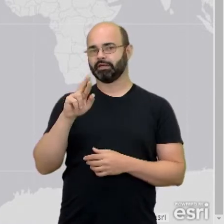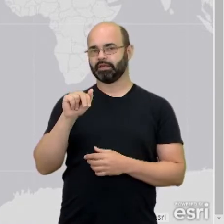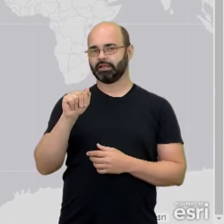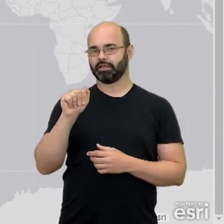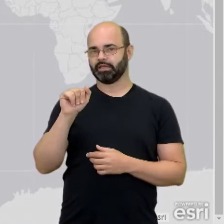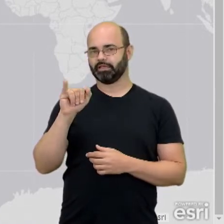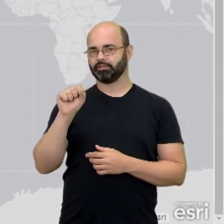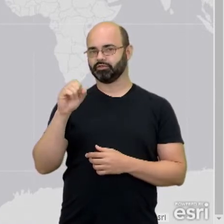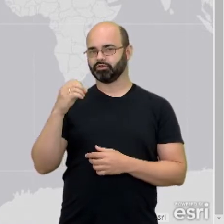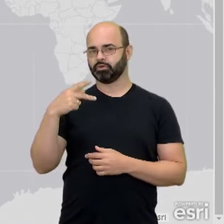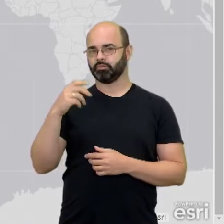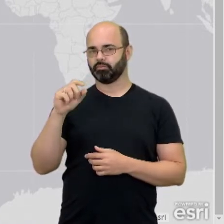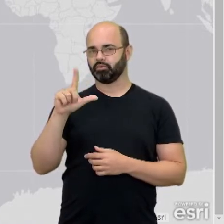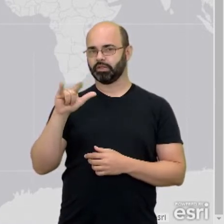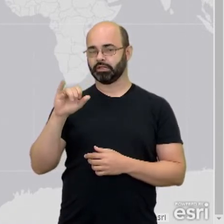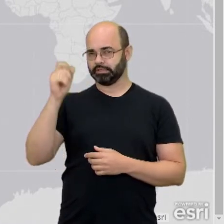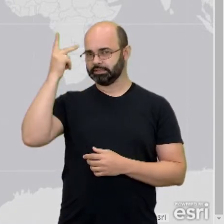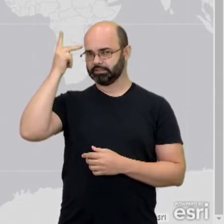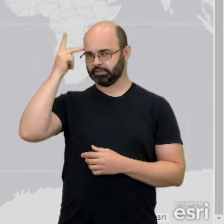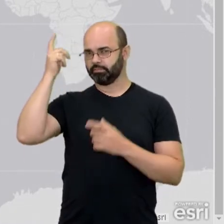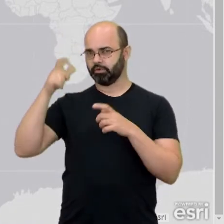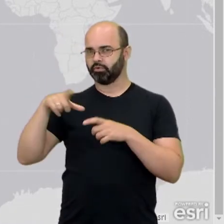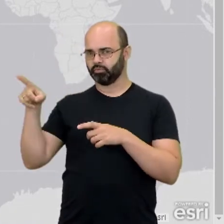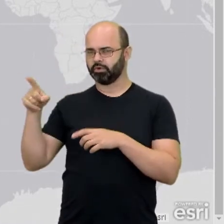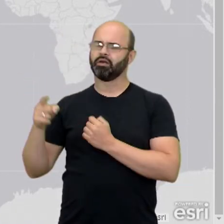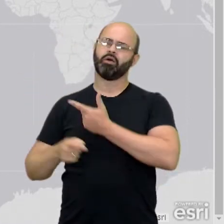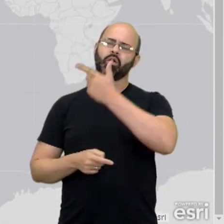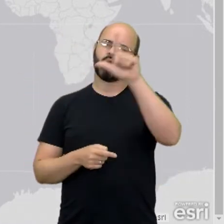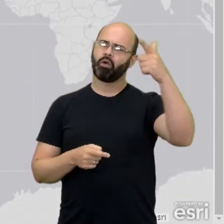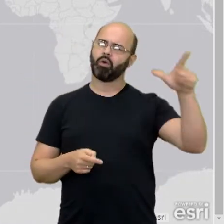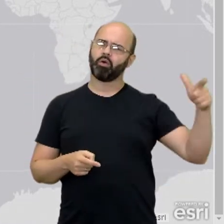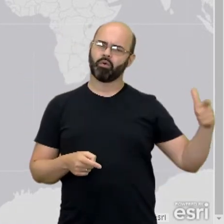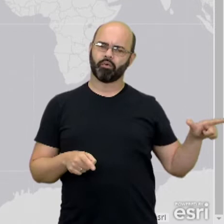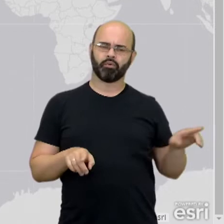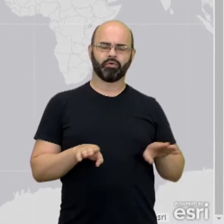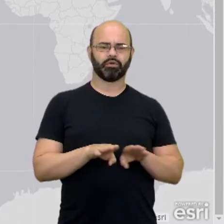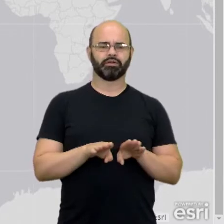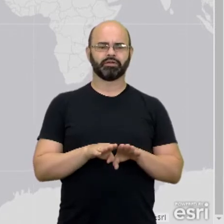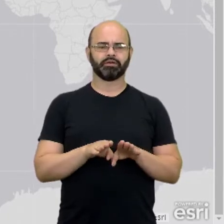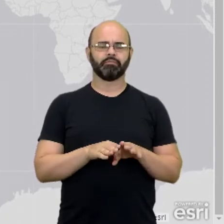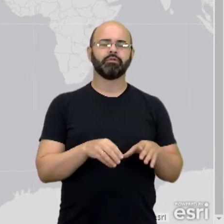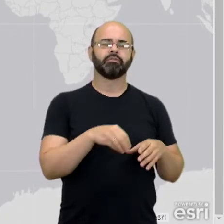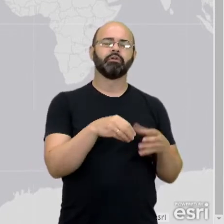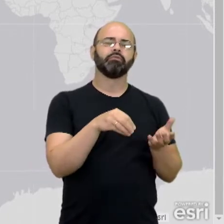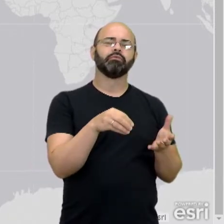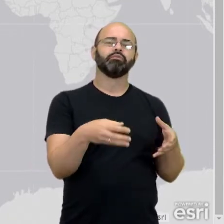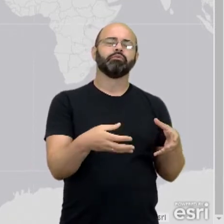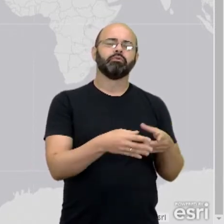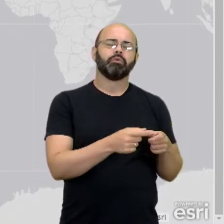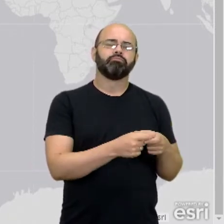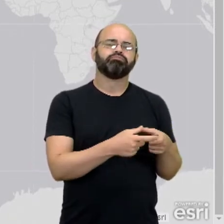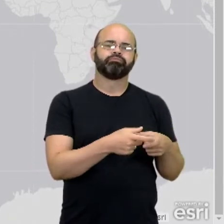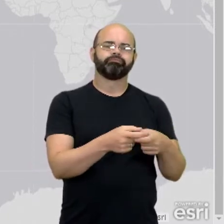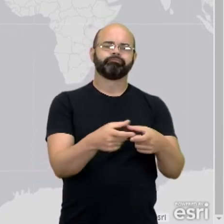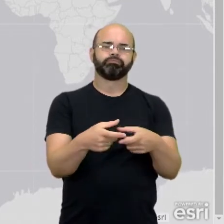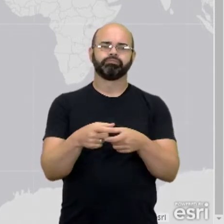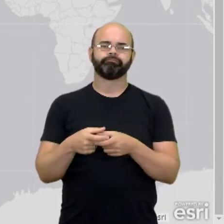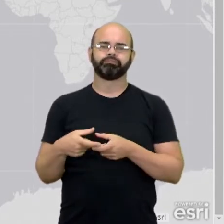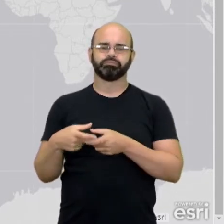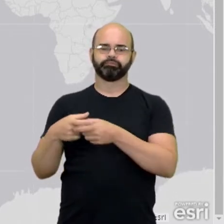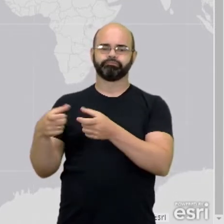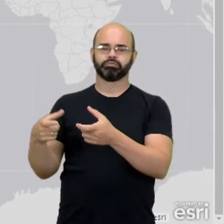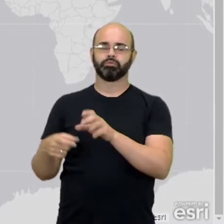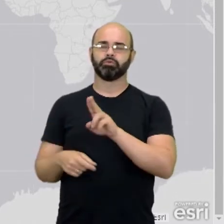Paulo, mostrado acima, temos outras ainda, ó. Também chamado aí de aglomerados subnormais, como lá no complexo lá